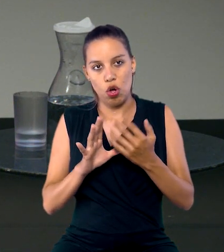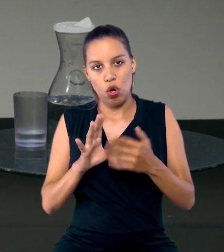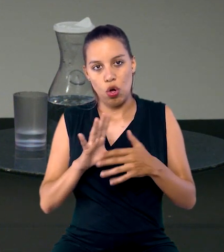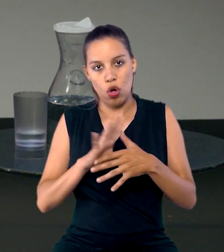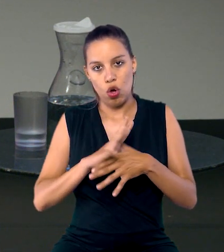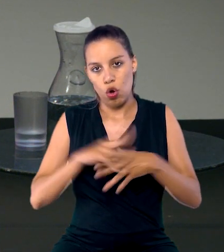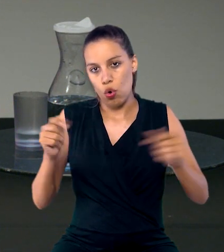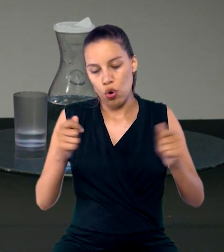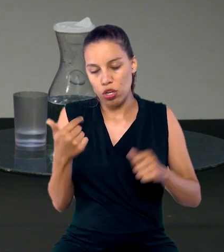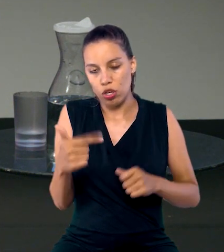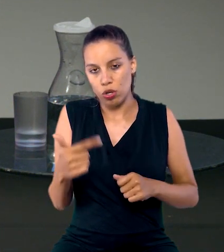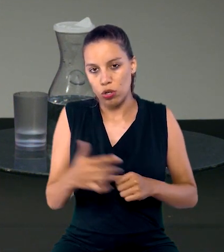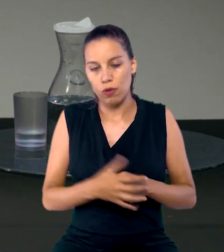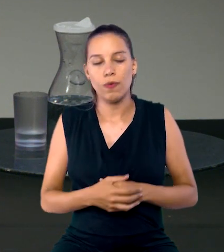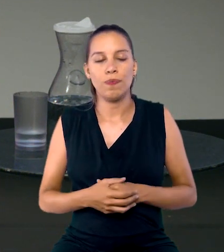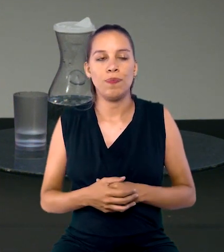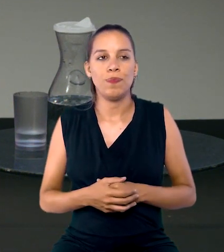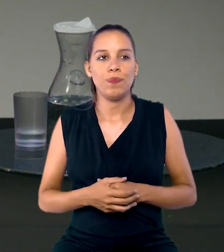E